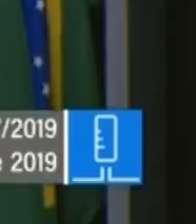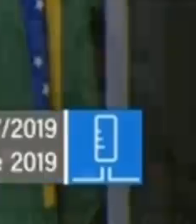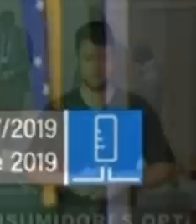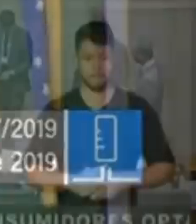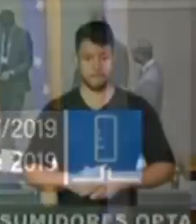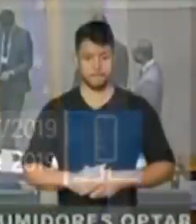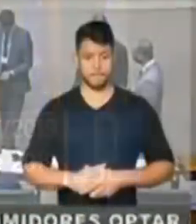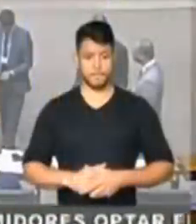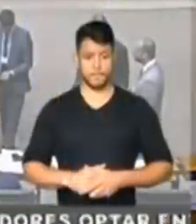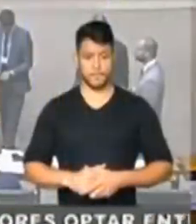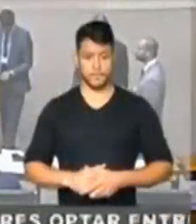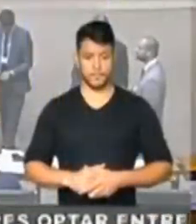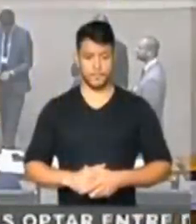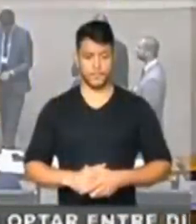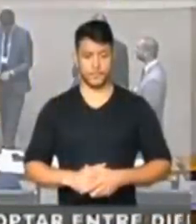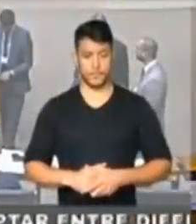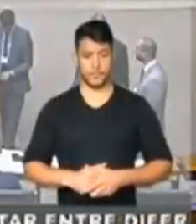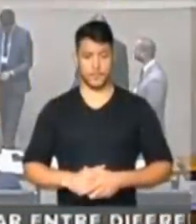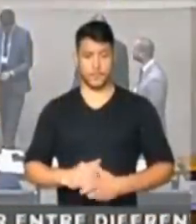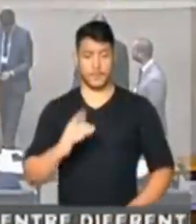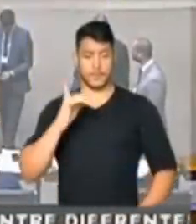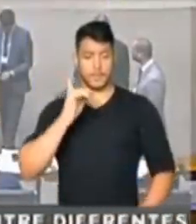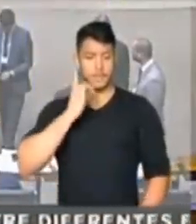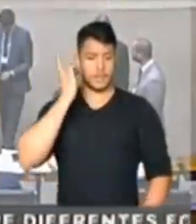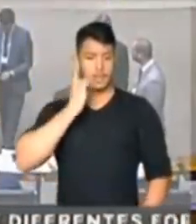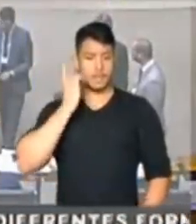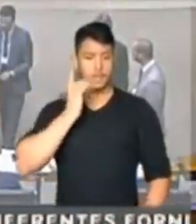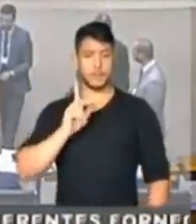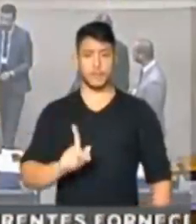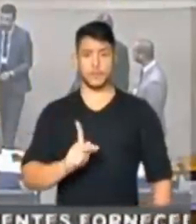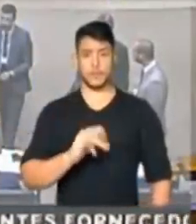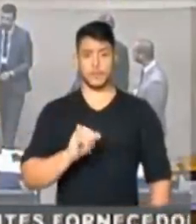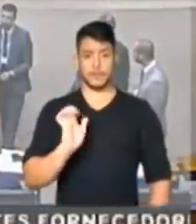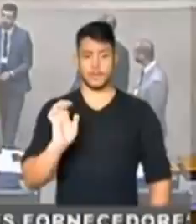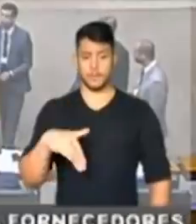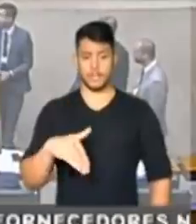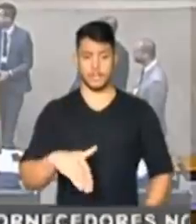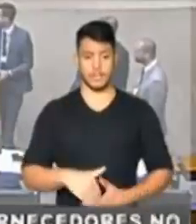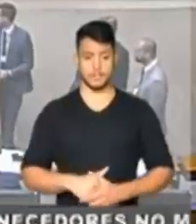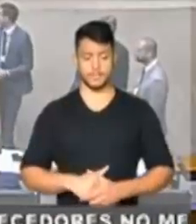presidente. Ao contrário, deputado Kim Kataguiri, está aí? Sim, senhor. Então vai.